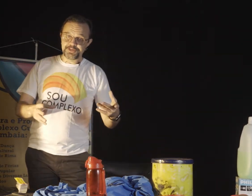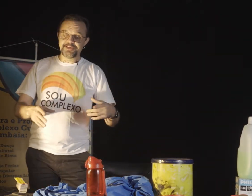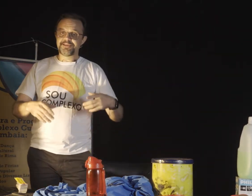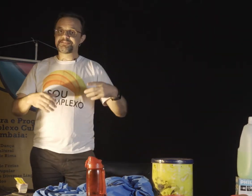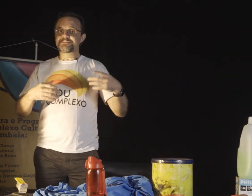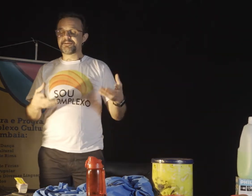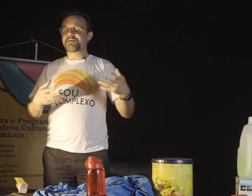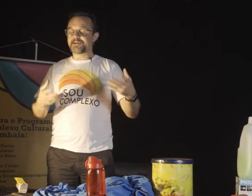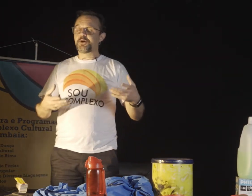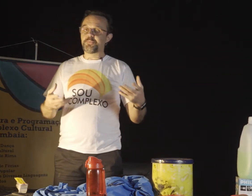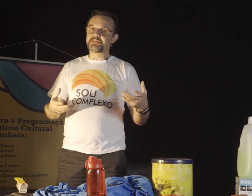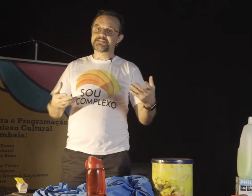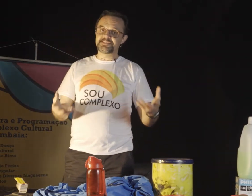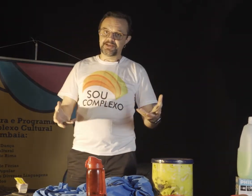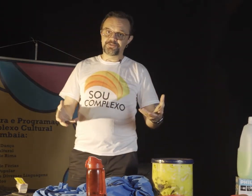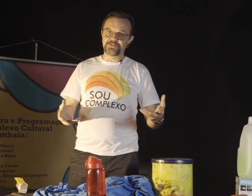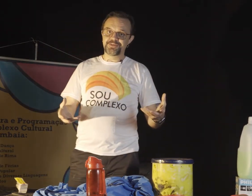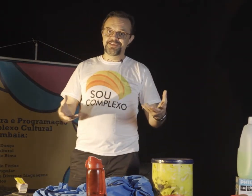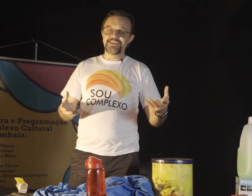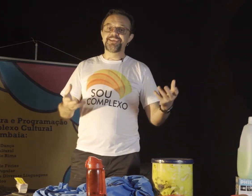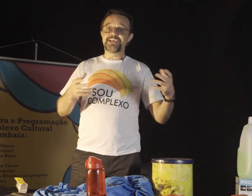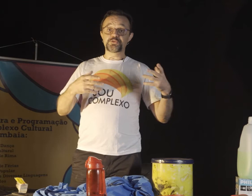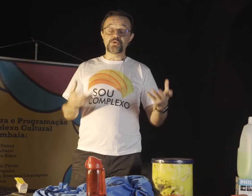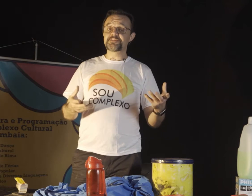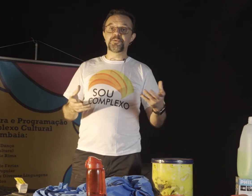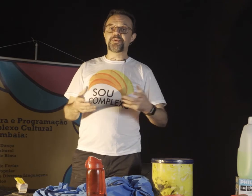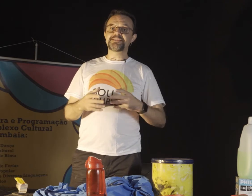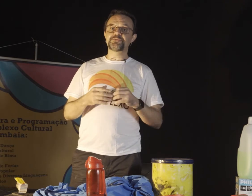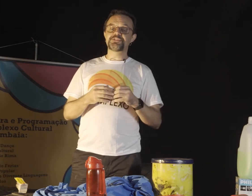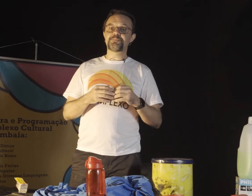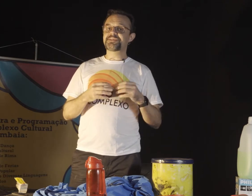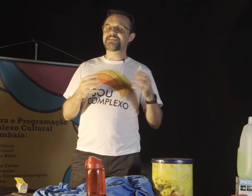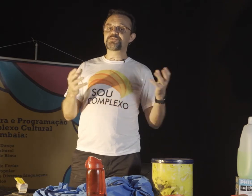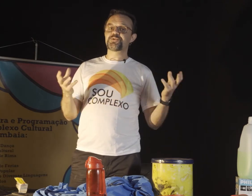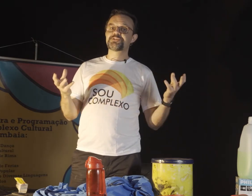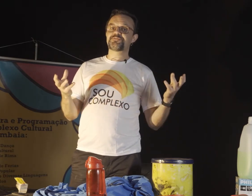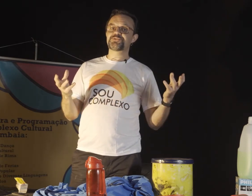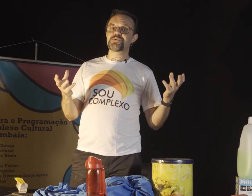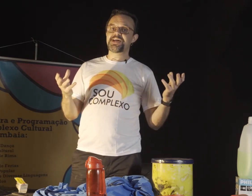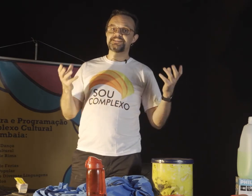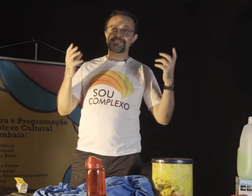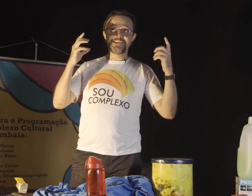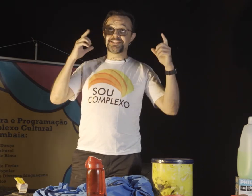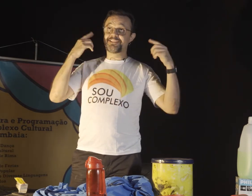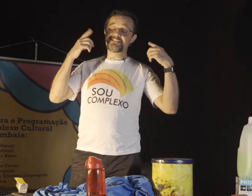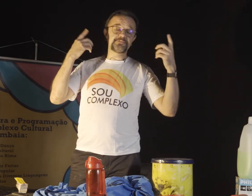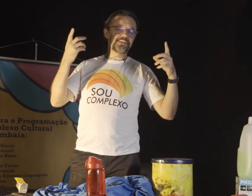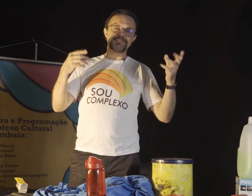Goethe estava realmente certo. E que as cores não passam de percepções